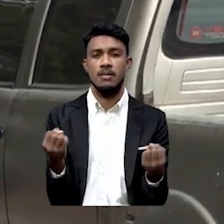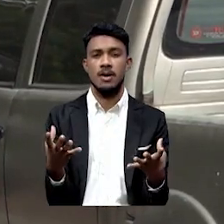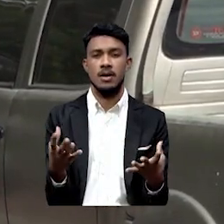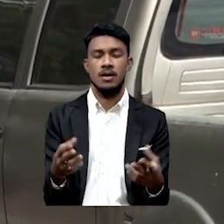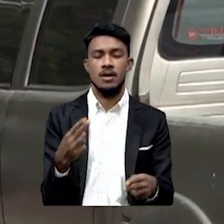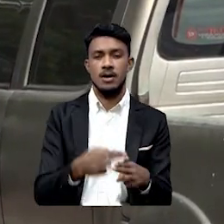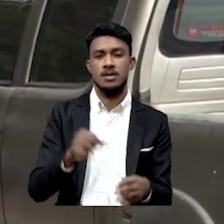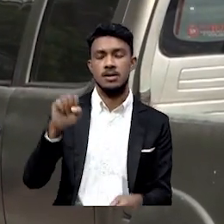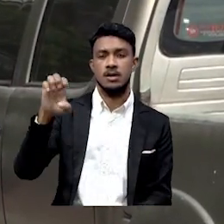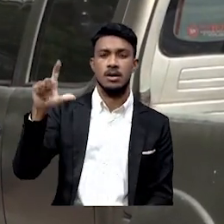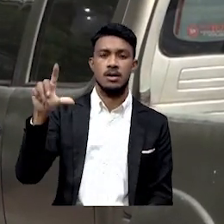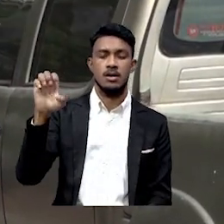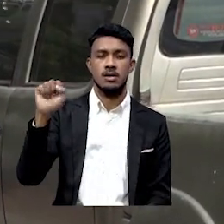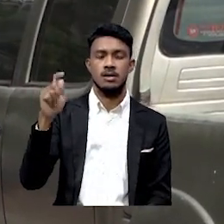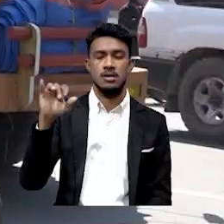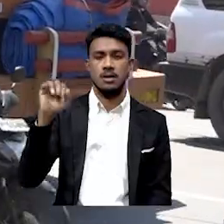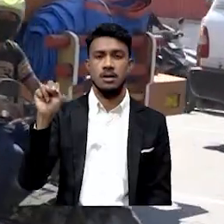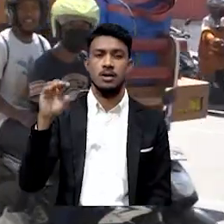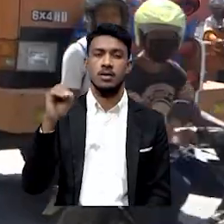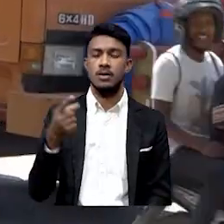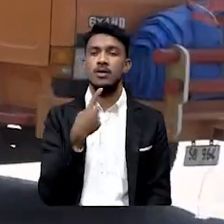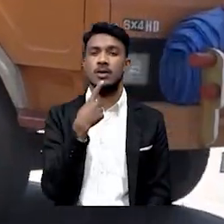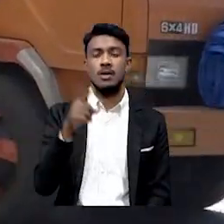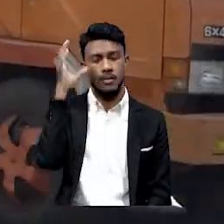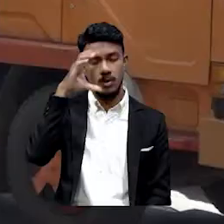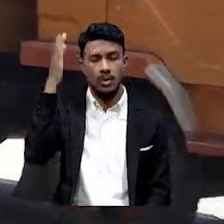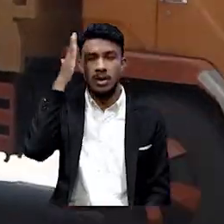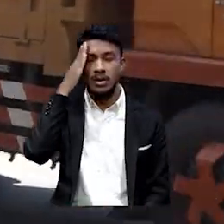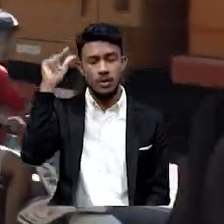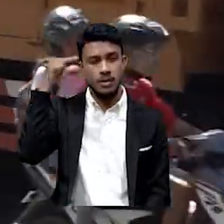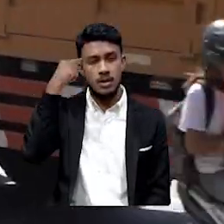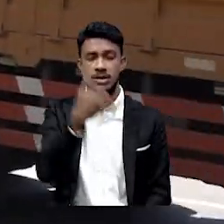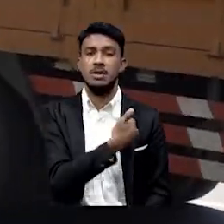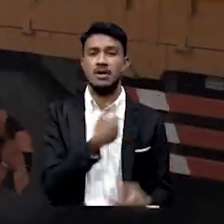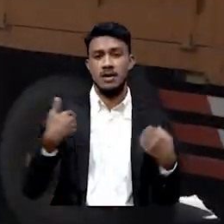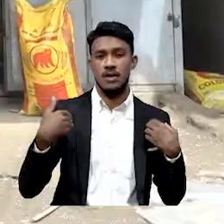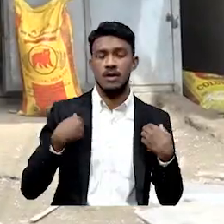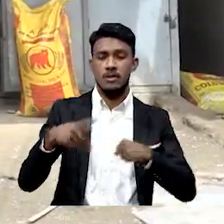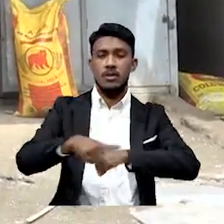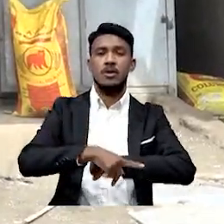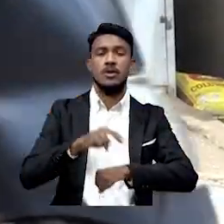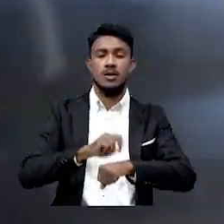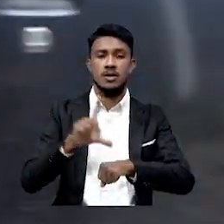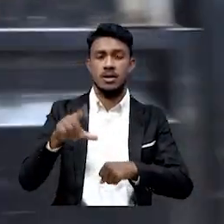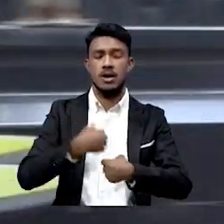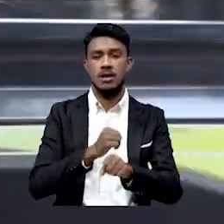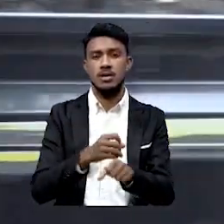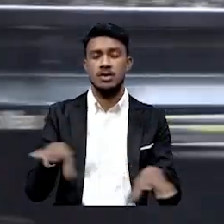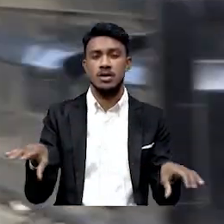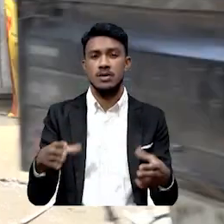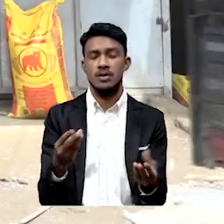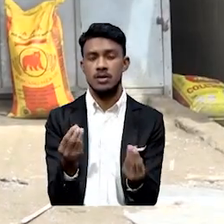Ateten, tir pesquisa lau hamutuk, tu agora governo sidauk iha politika nasional atu halau industria kik balun iha Timor